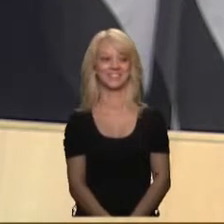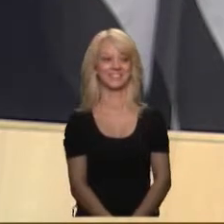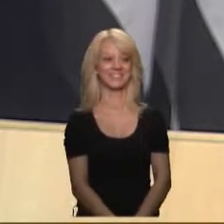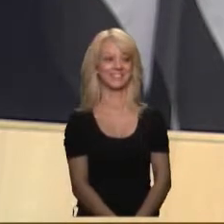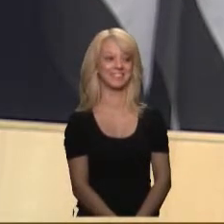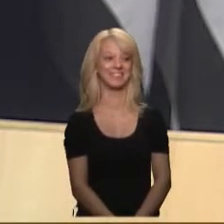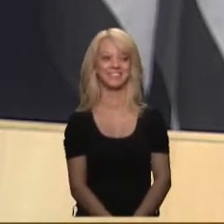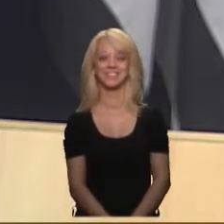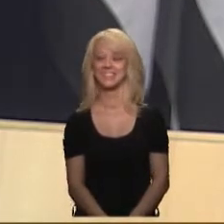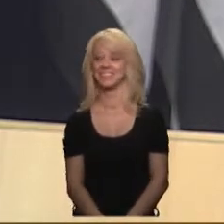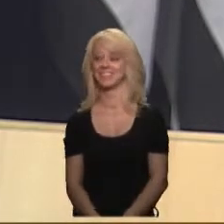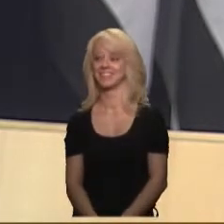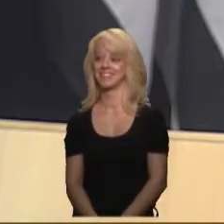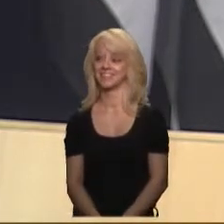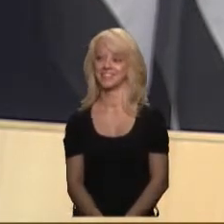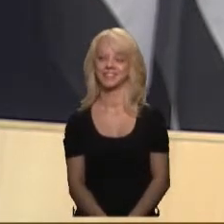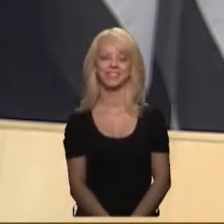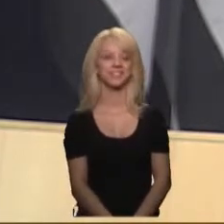Nada.